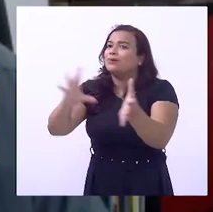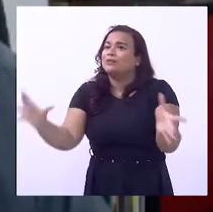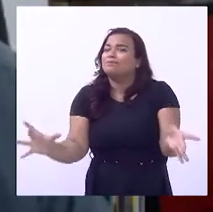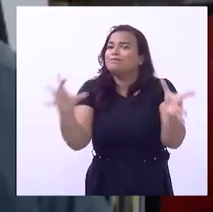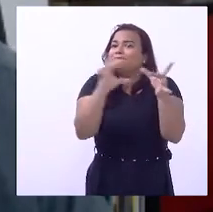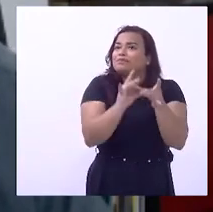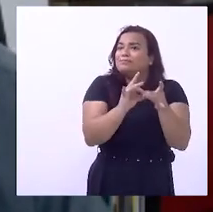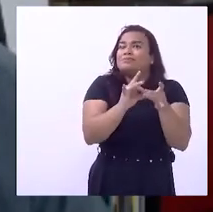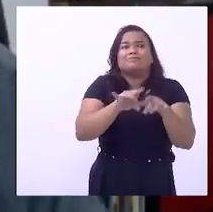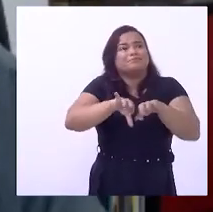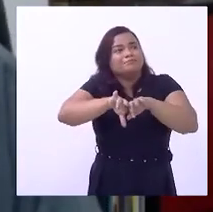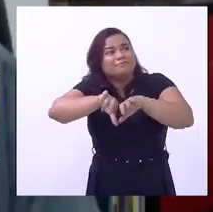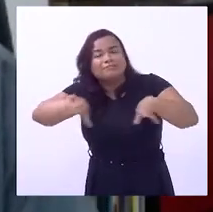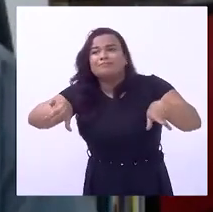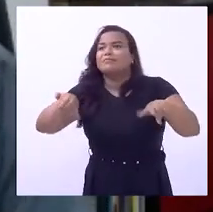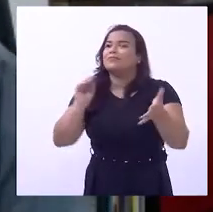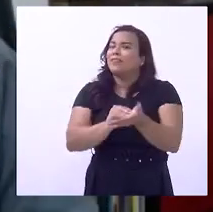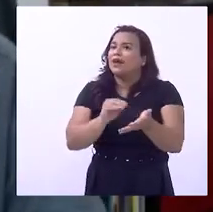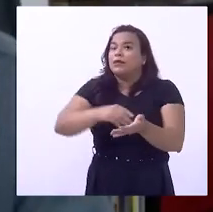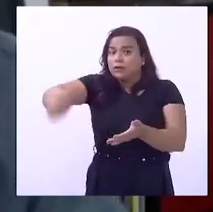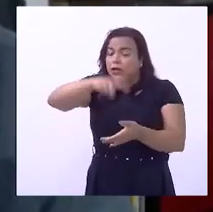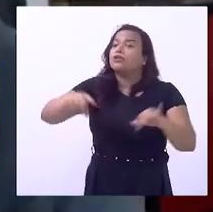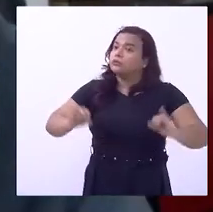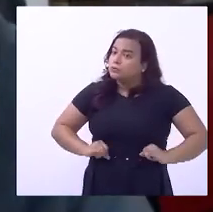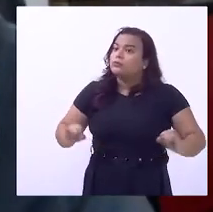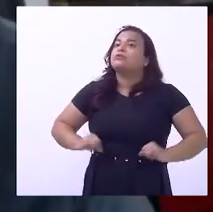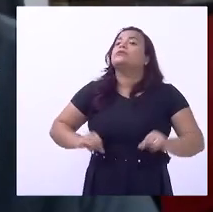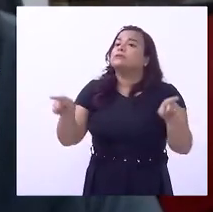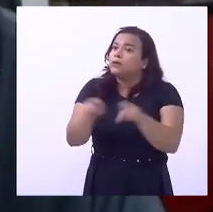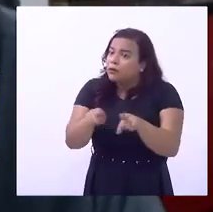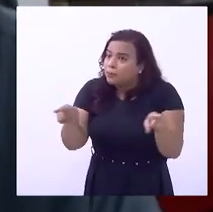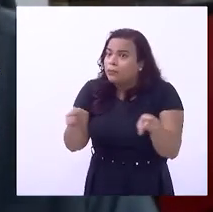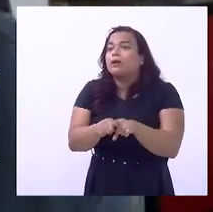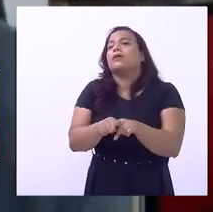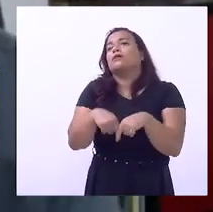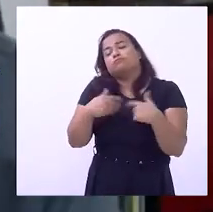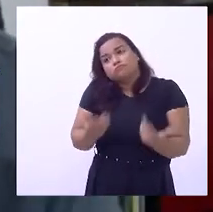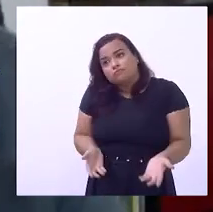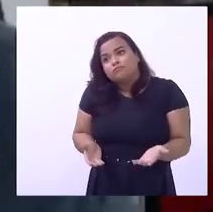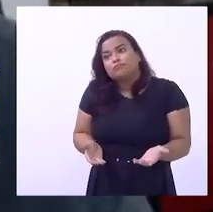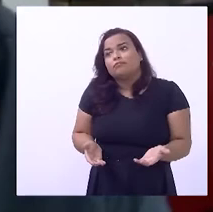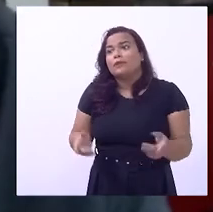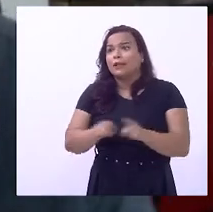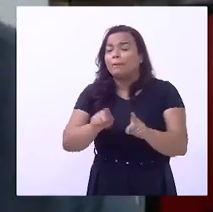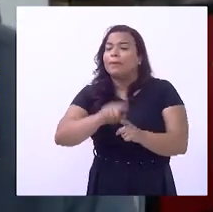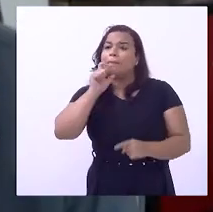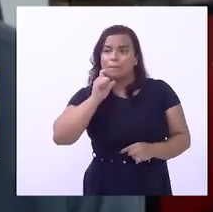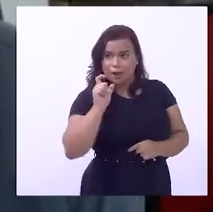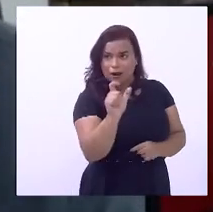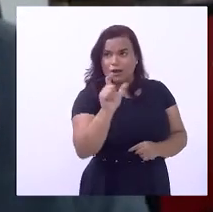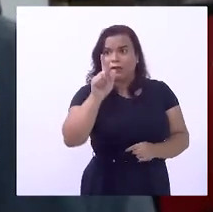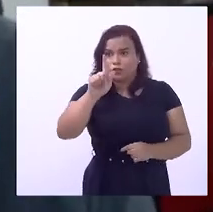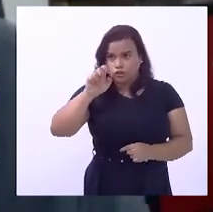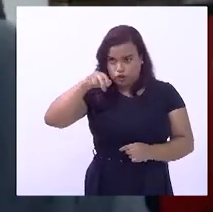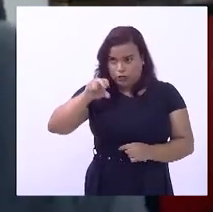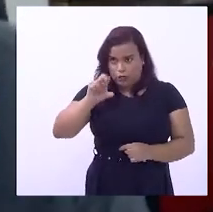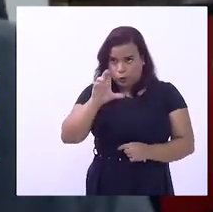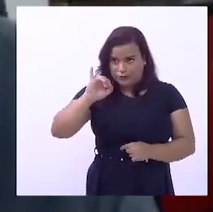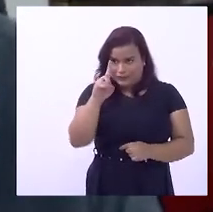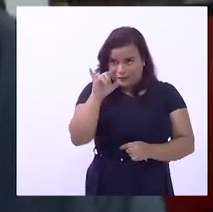sofrem essa barbaridade. E tem só mais uma coisa, genocídio é uma coisa muito